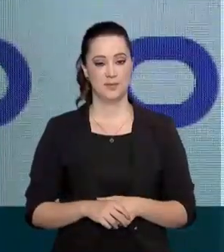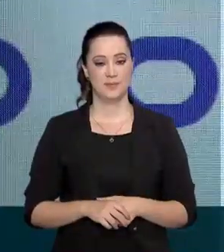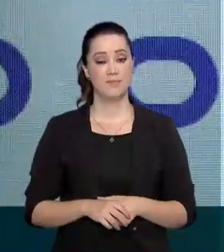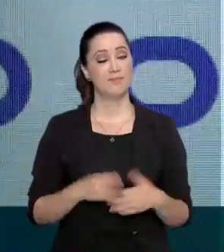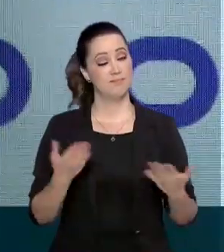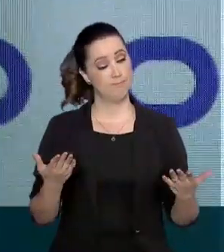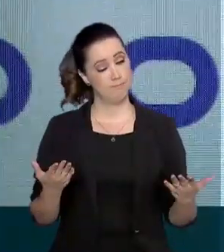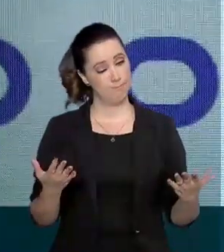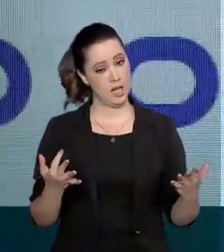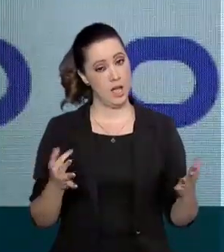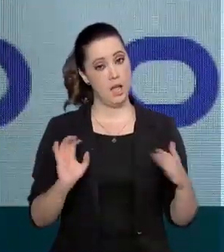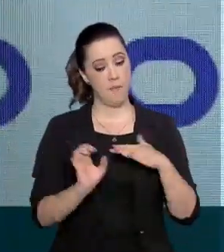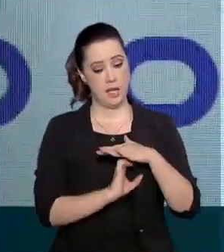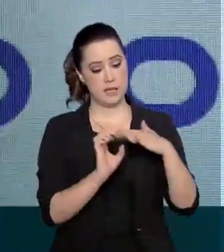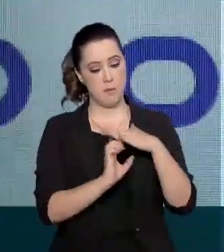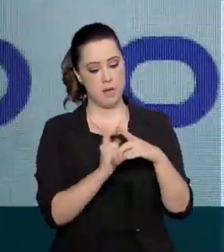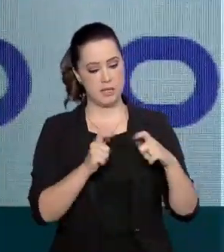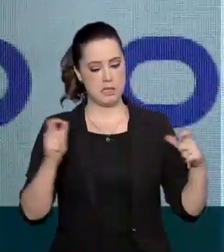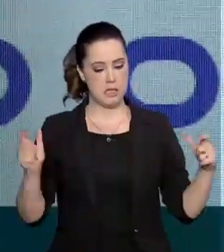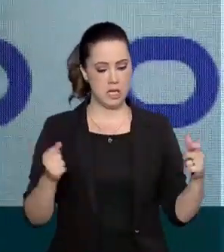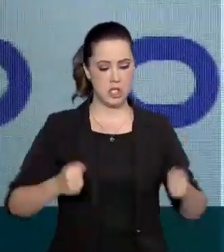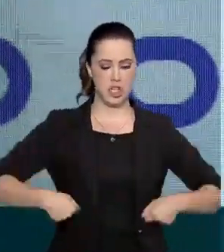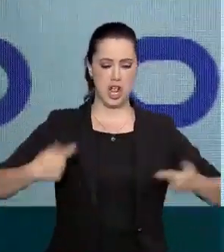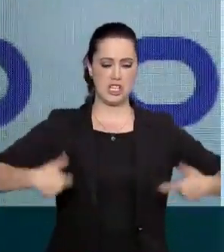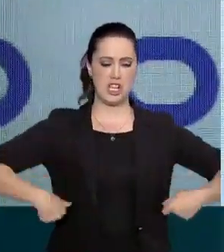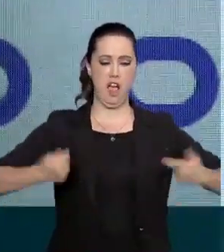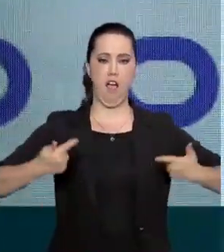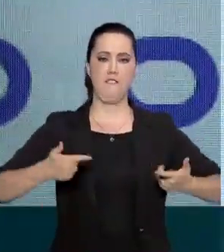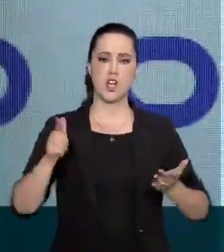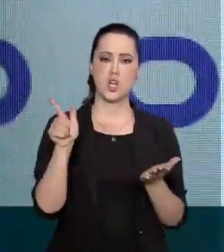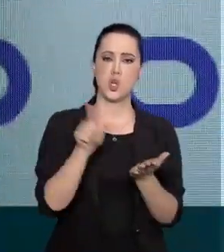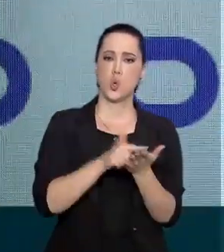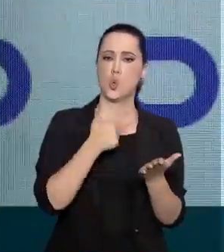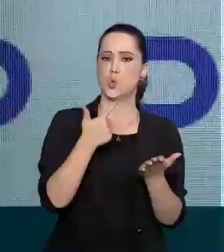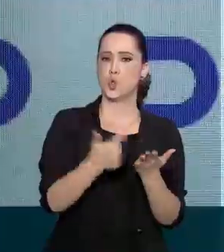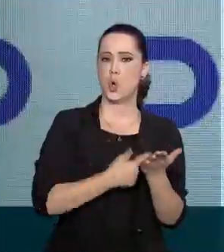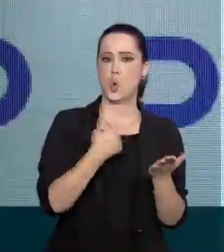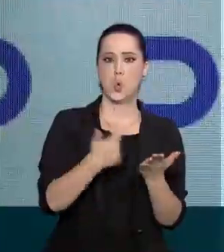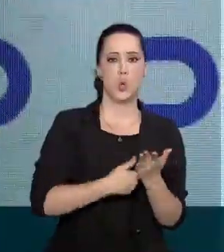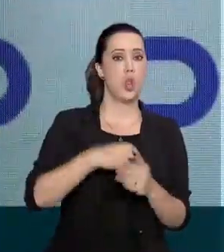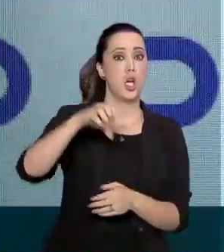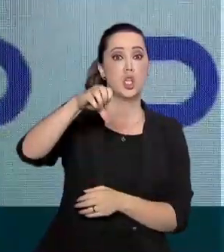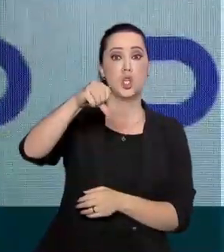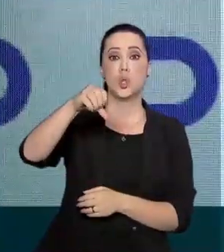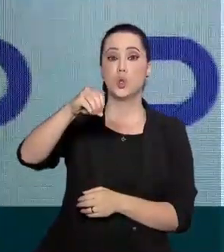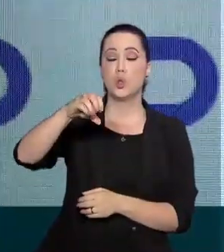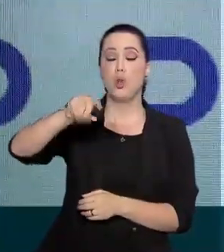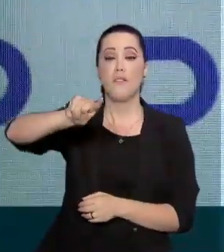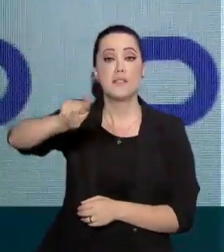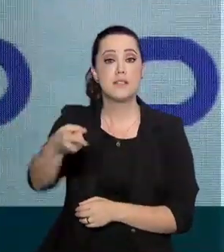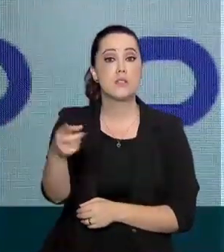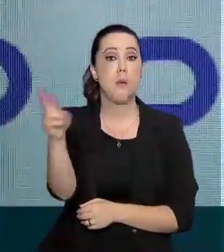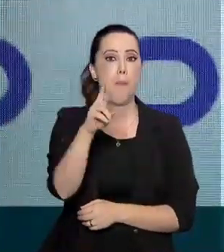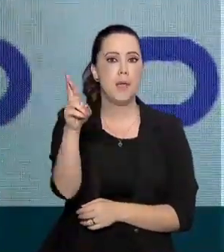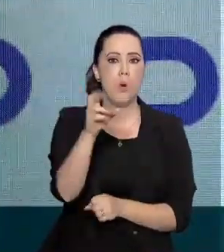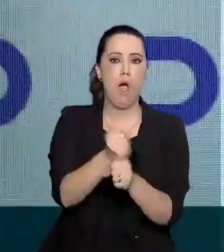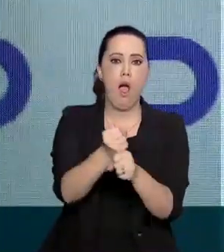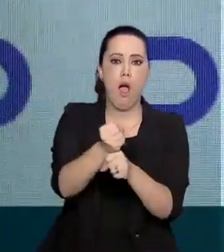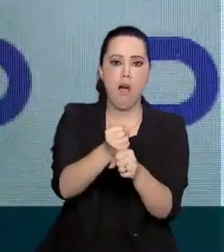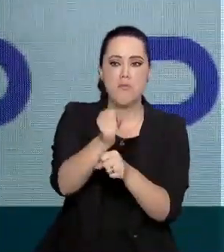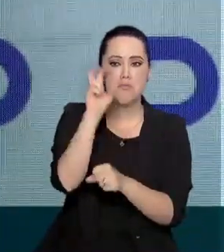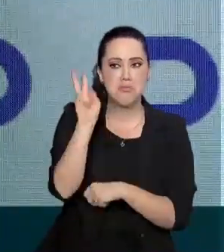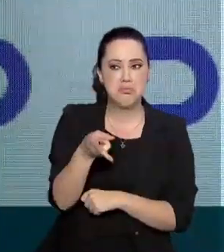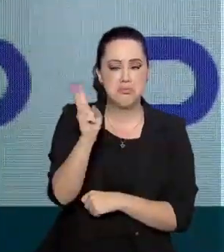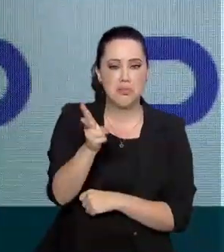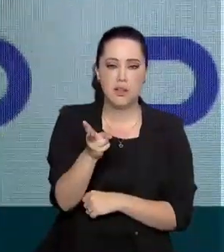As grandes empresas gastavam com jornais, em média, R$ 900 mil por ano. Vão deixar de gastar